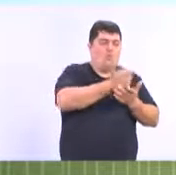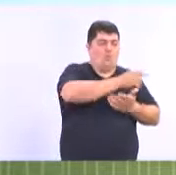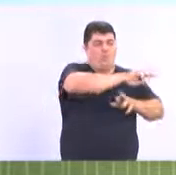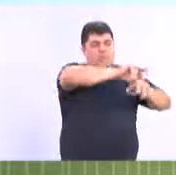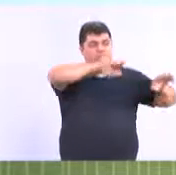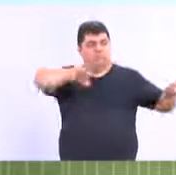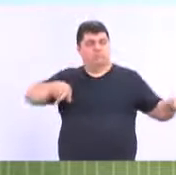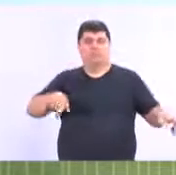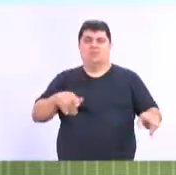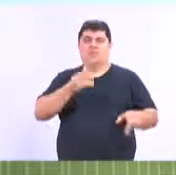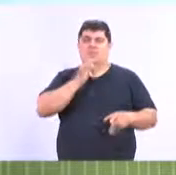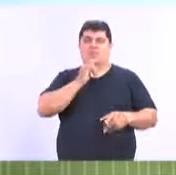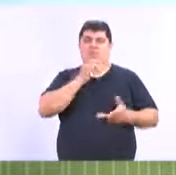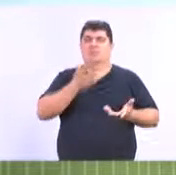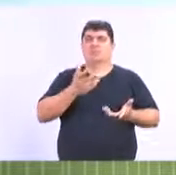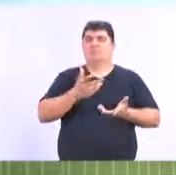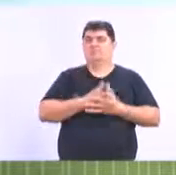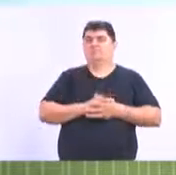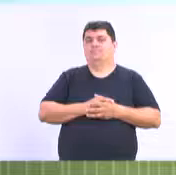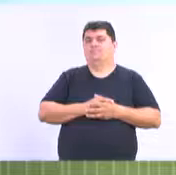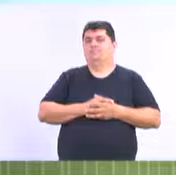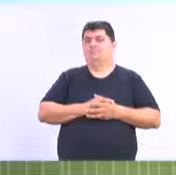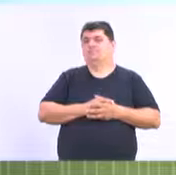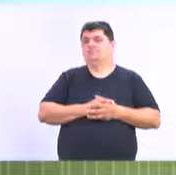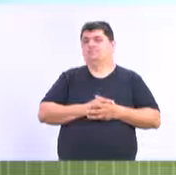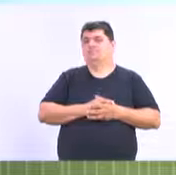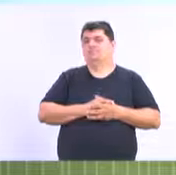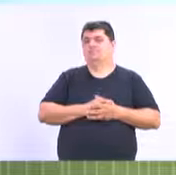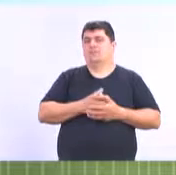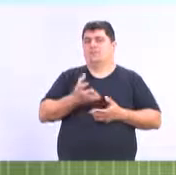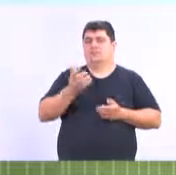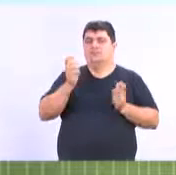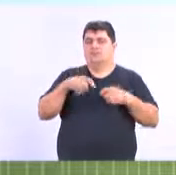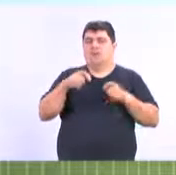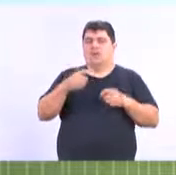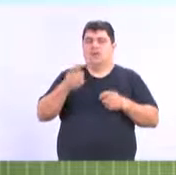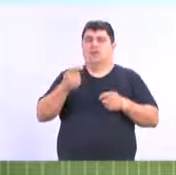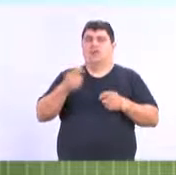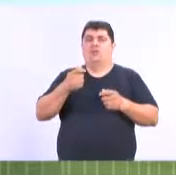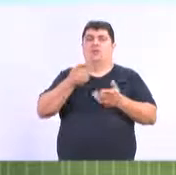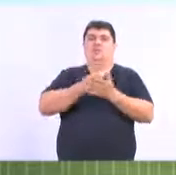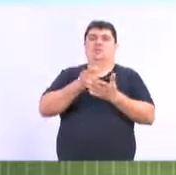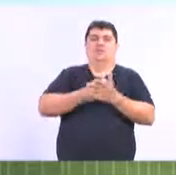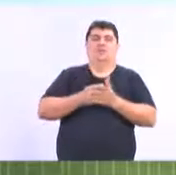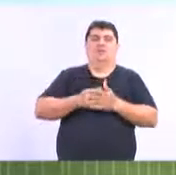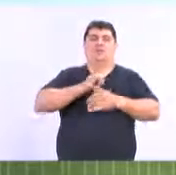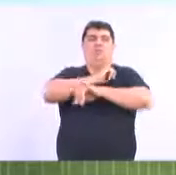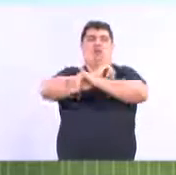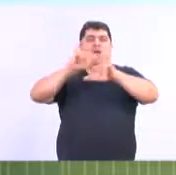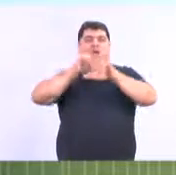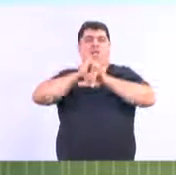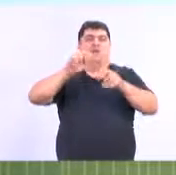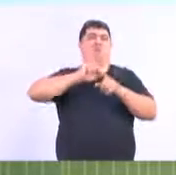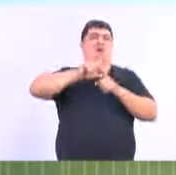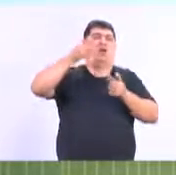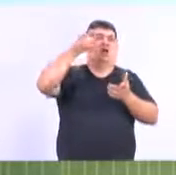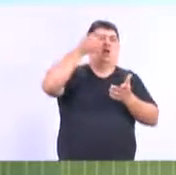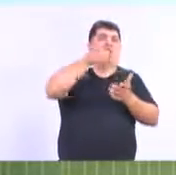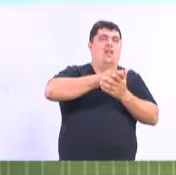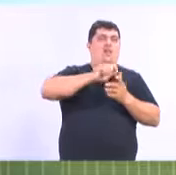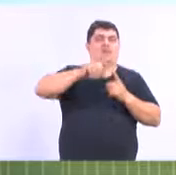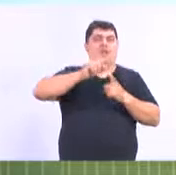venda. Como assim isso? É o quanto eu tenho para acrescentar em propagandas, para poder pagar aluguel, para poder pagar